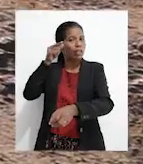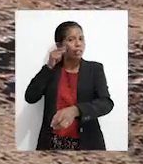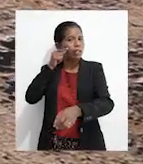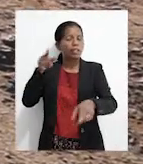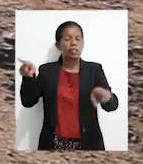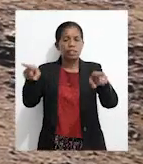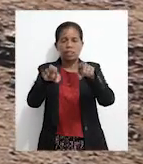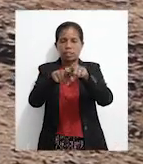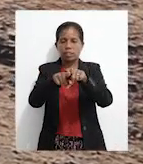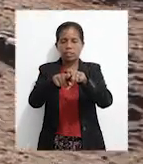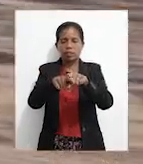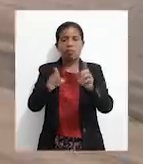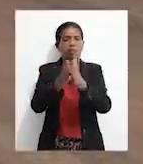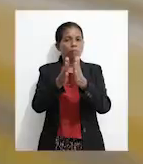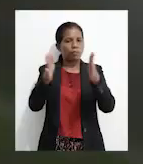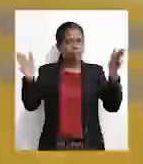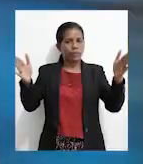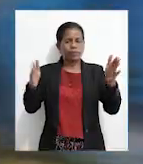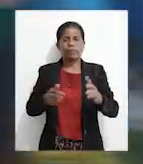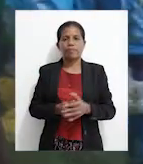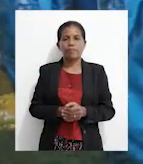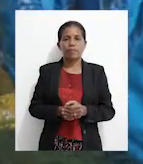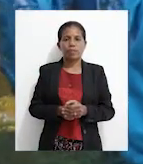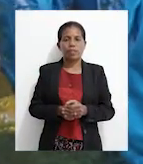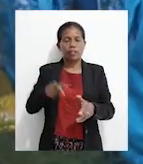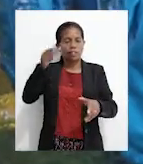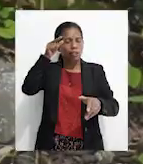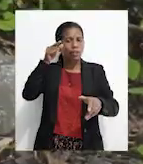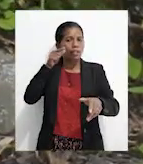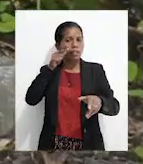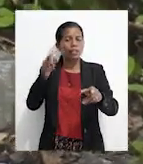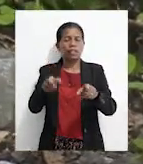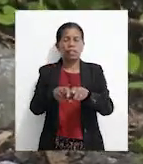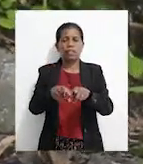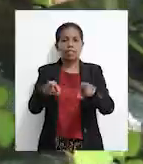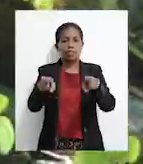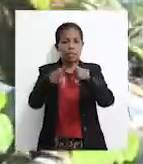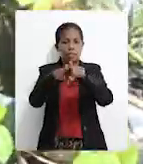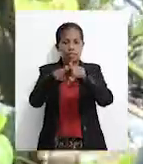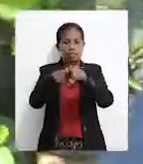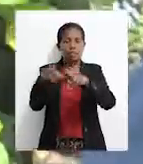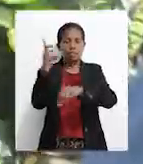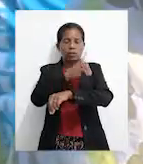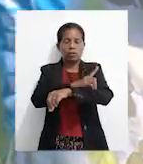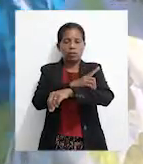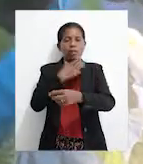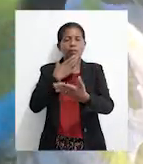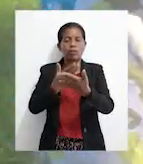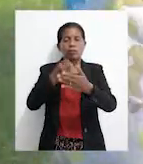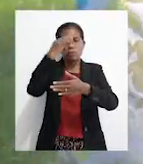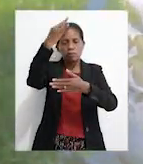luang liutang. Sem igualdade de gênero balorong ohing, futuro